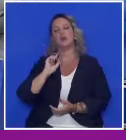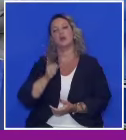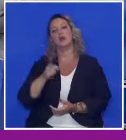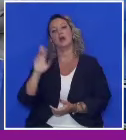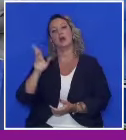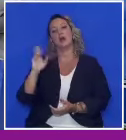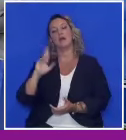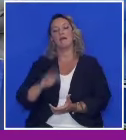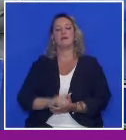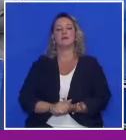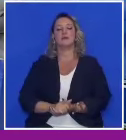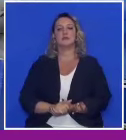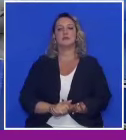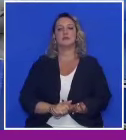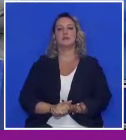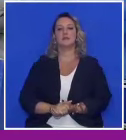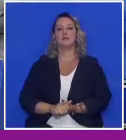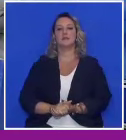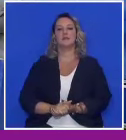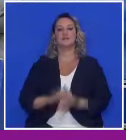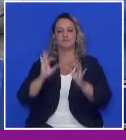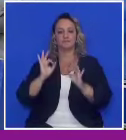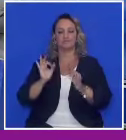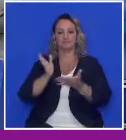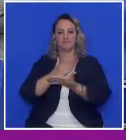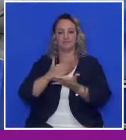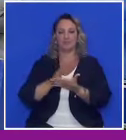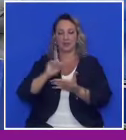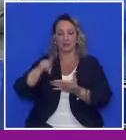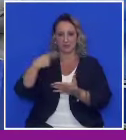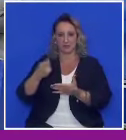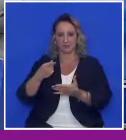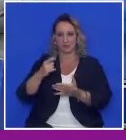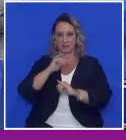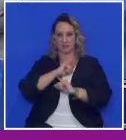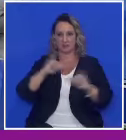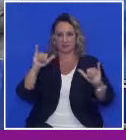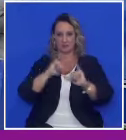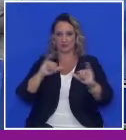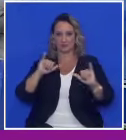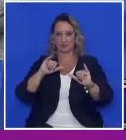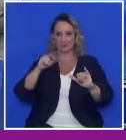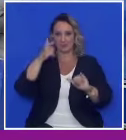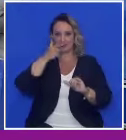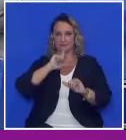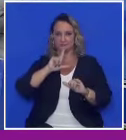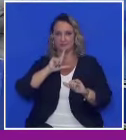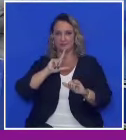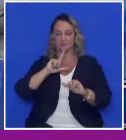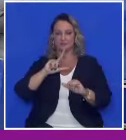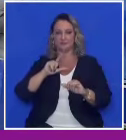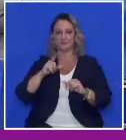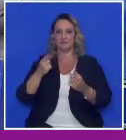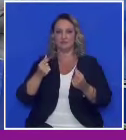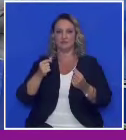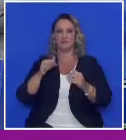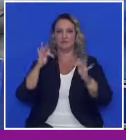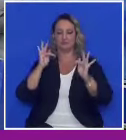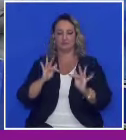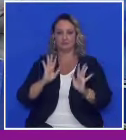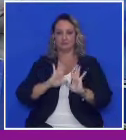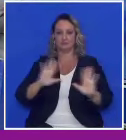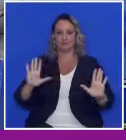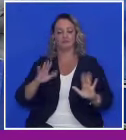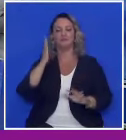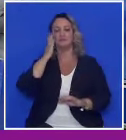R$1.500.000. O valor exato de premiação será divulgado após um rateio entre as apostas vencedoras dos prêmios fixos. Quer